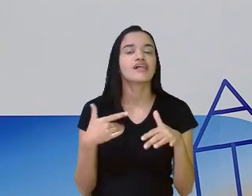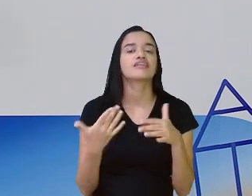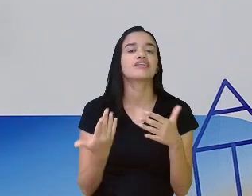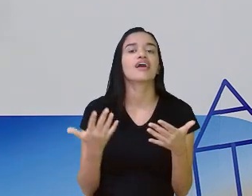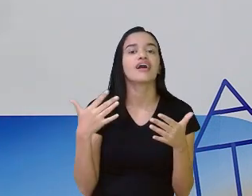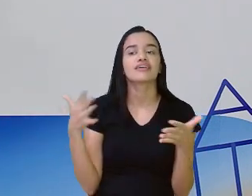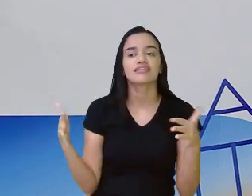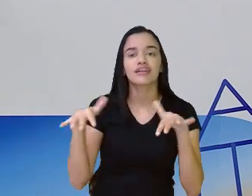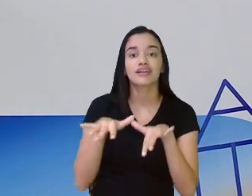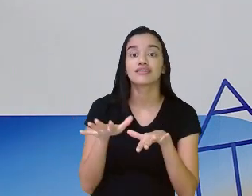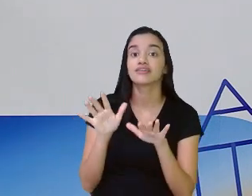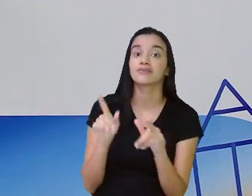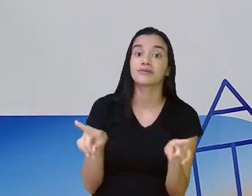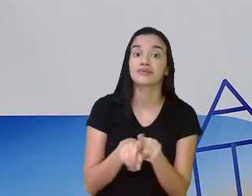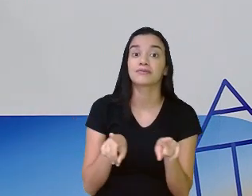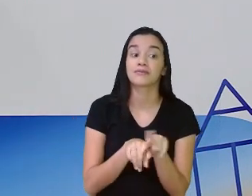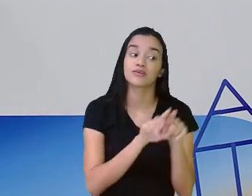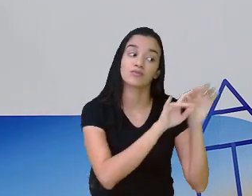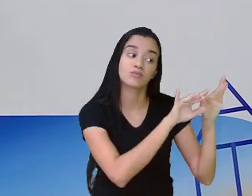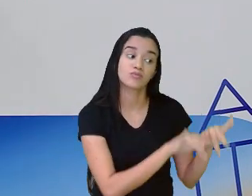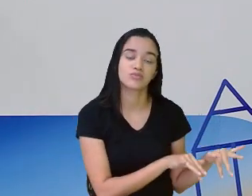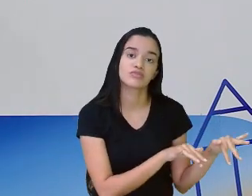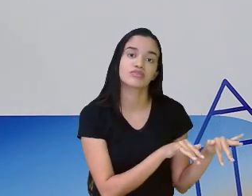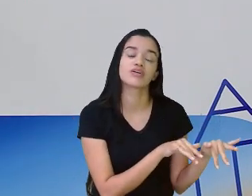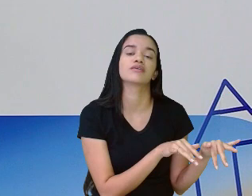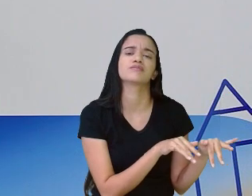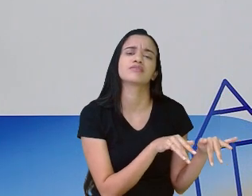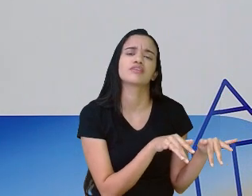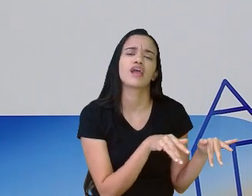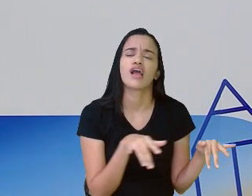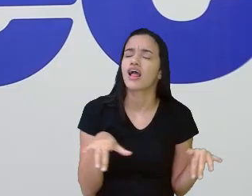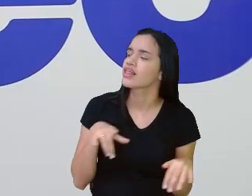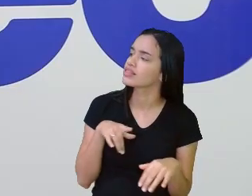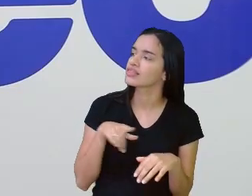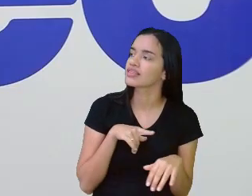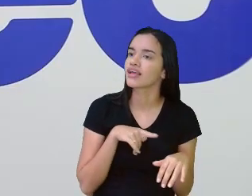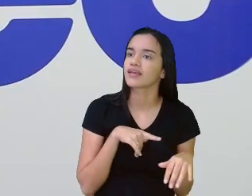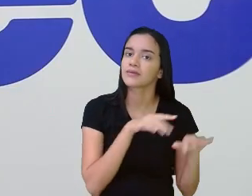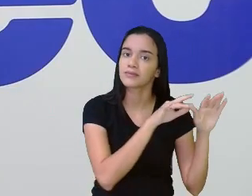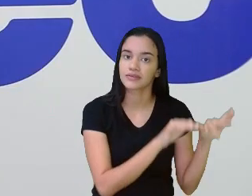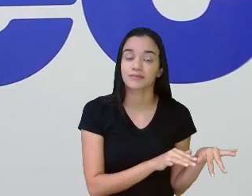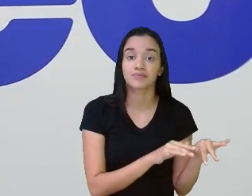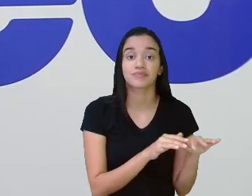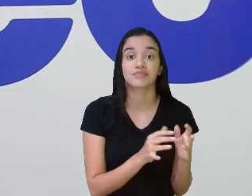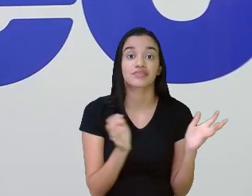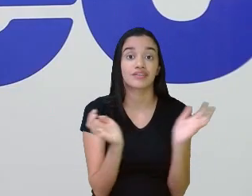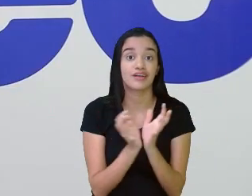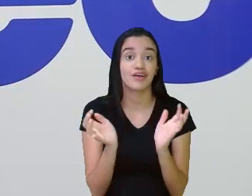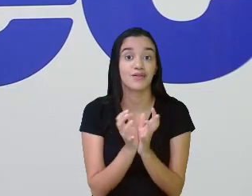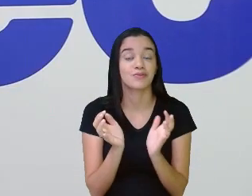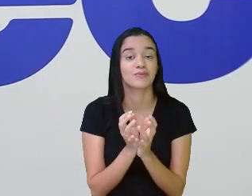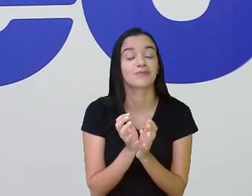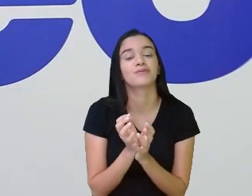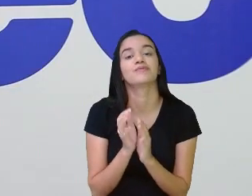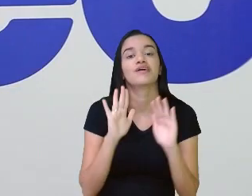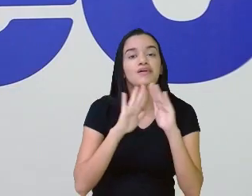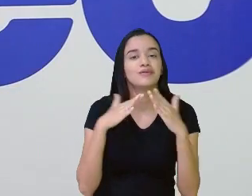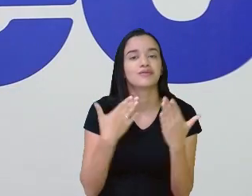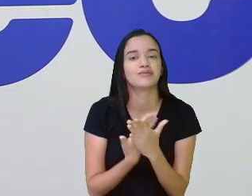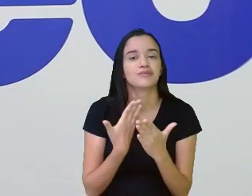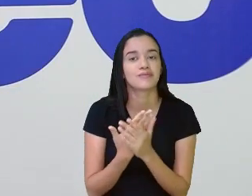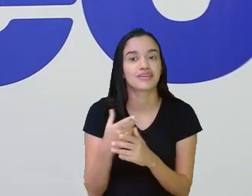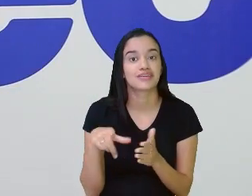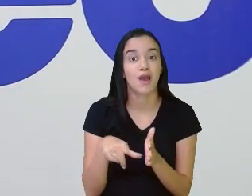a professora Abigail está aqui. Aposto. Será que tem mensagem? Tem sim. A turma do Matias ontem veio